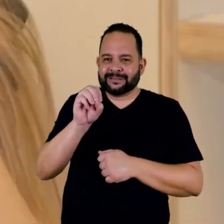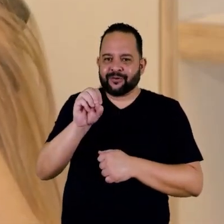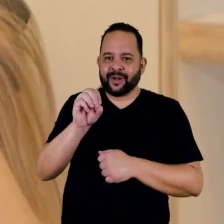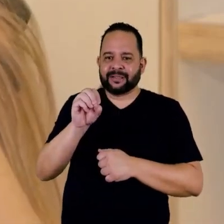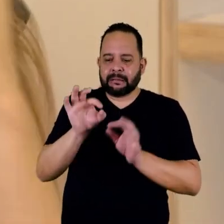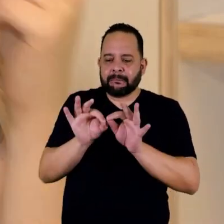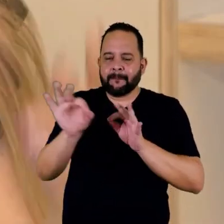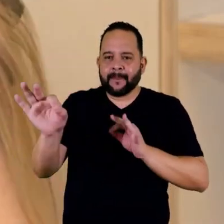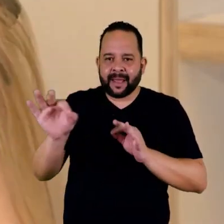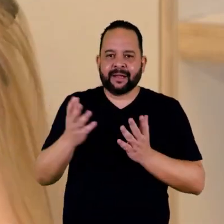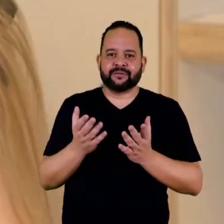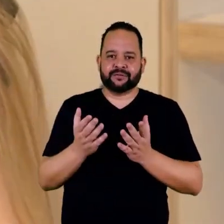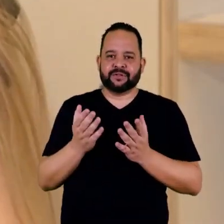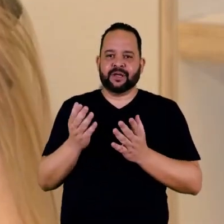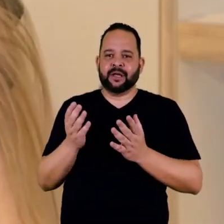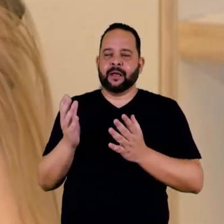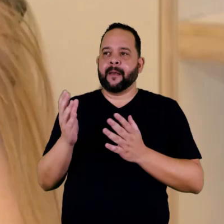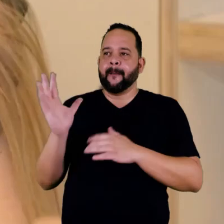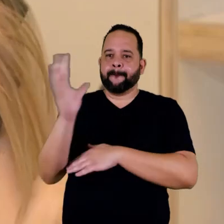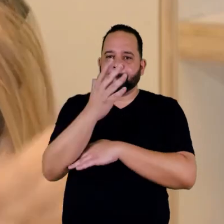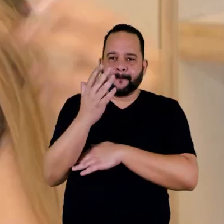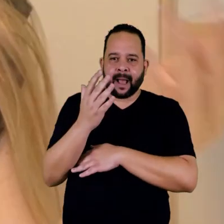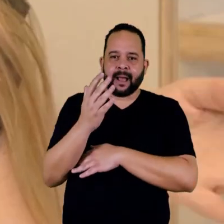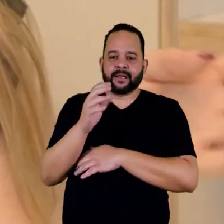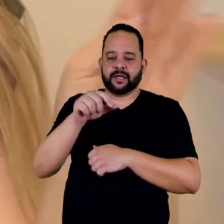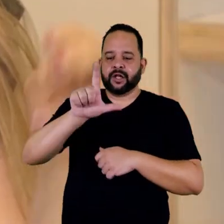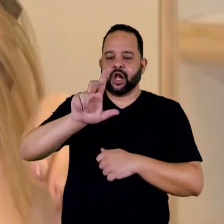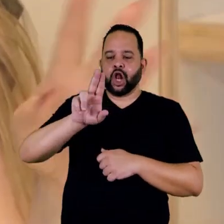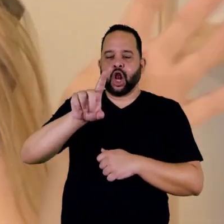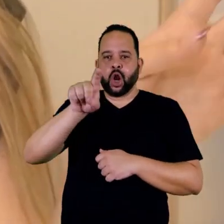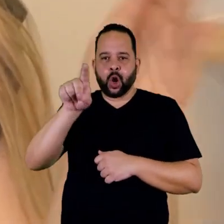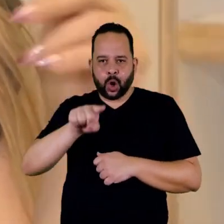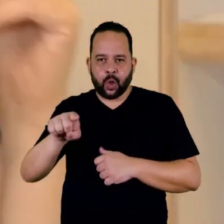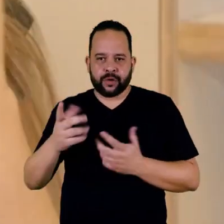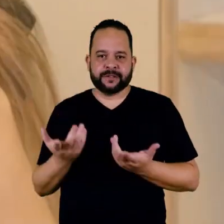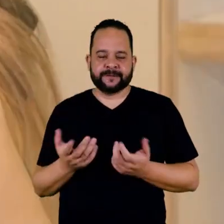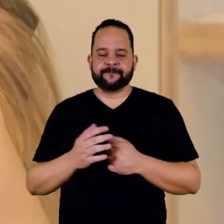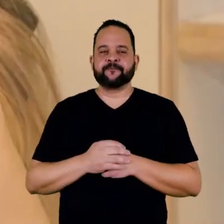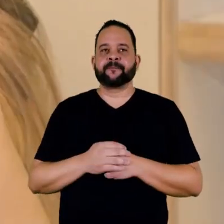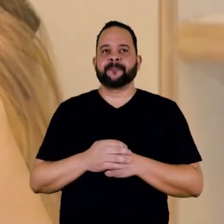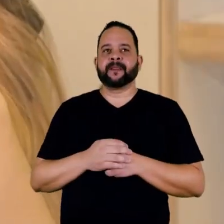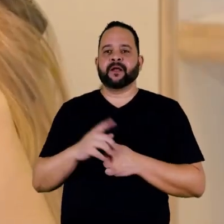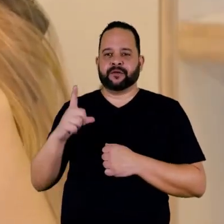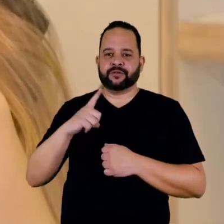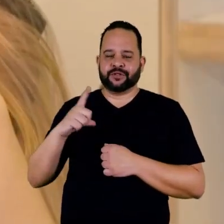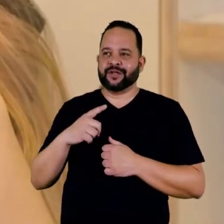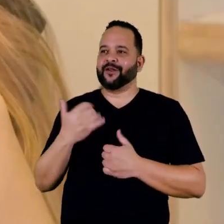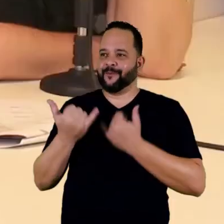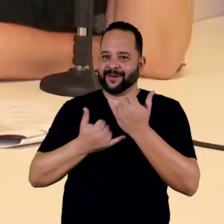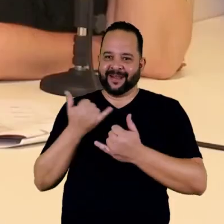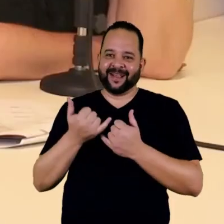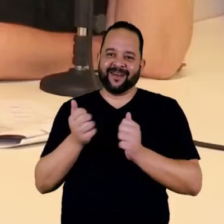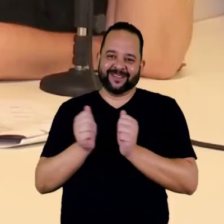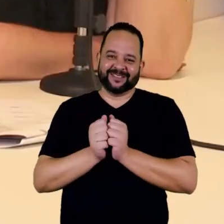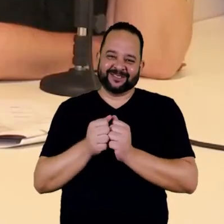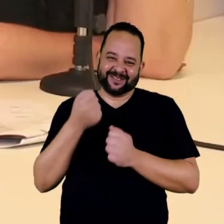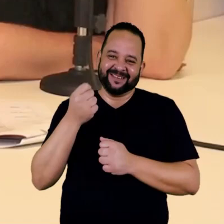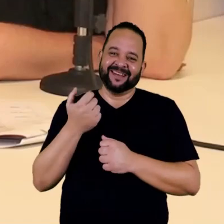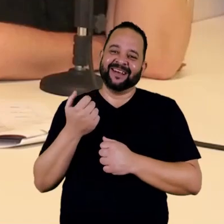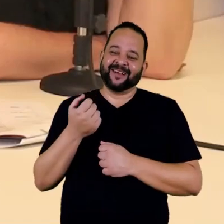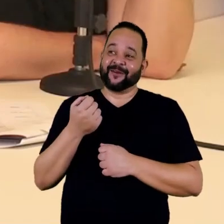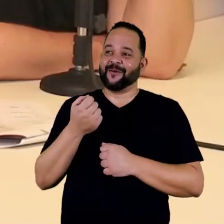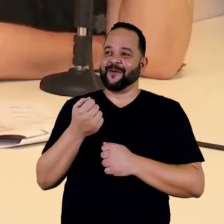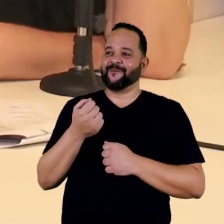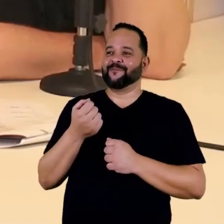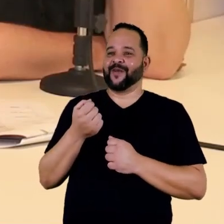da da Pinacoteca ali do Parque da Luz Então tinha aí um roteiro que e eu brincava né com o meu marido faz tempo que a gente não faz